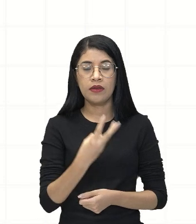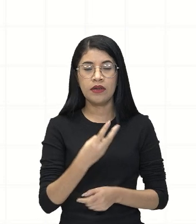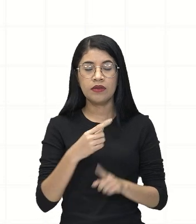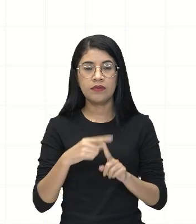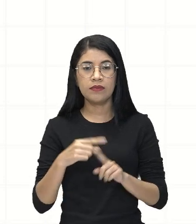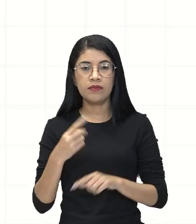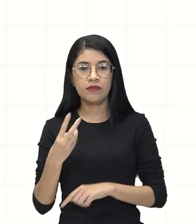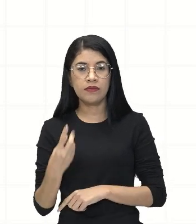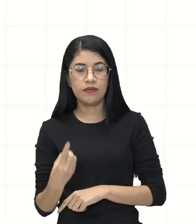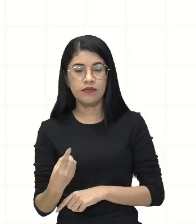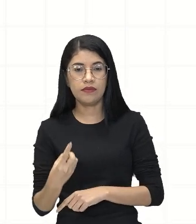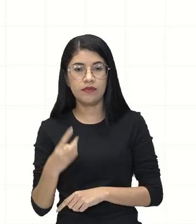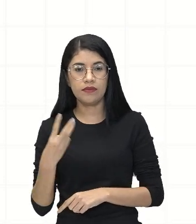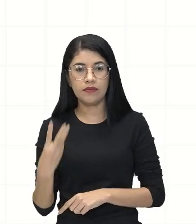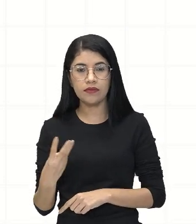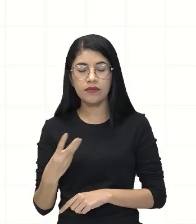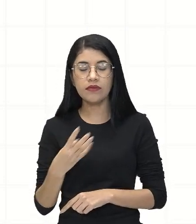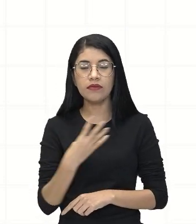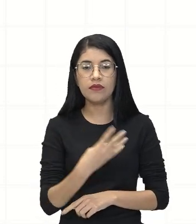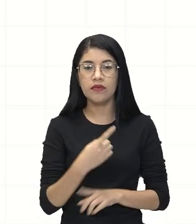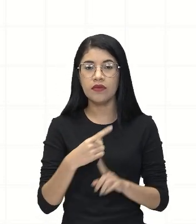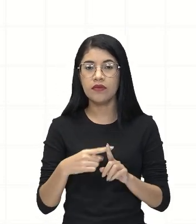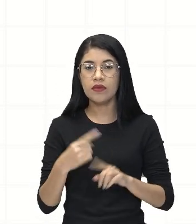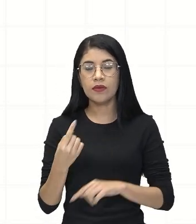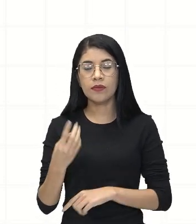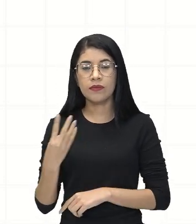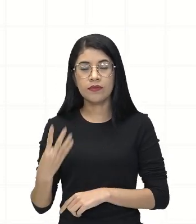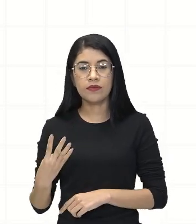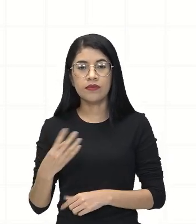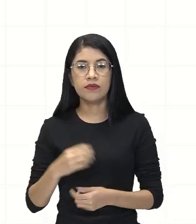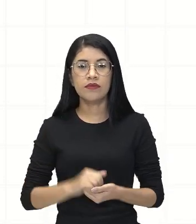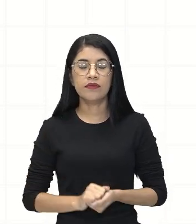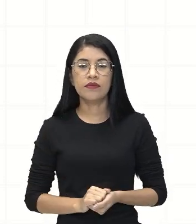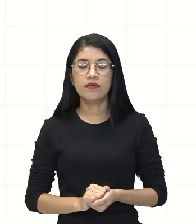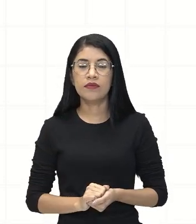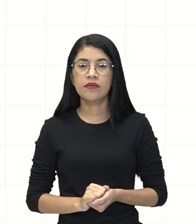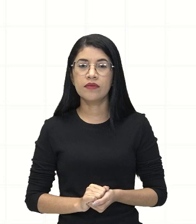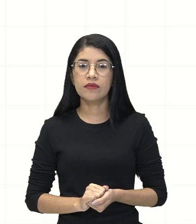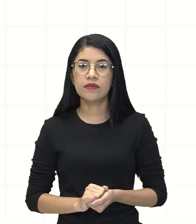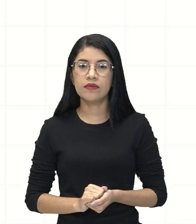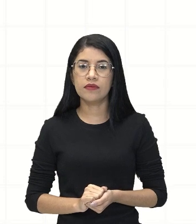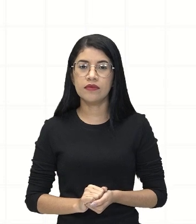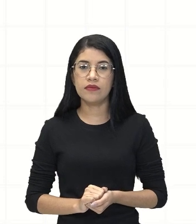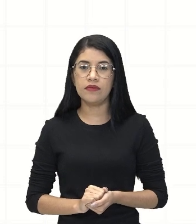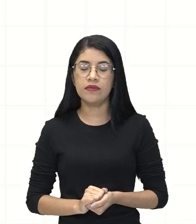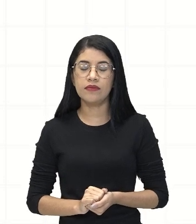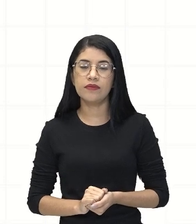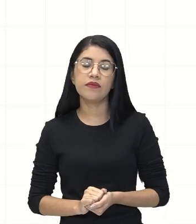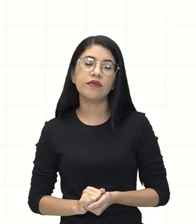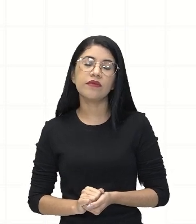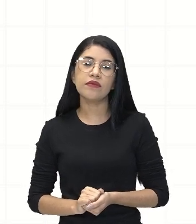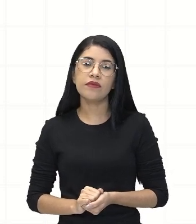3 e 4 vezes 1, 4. Beleza? Muito bem. Então, ó,